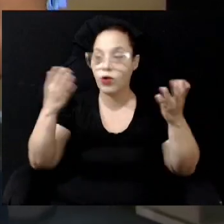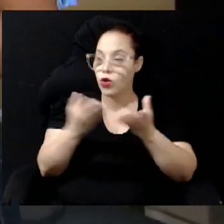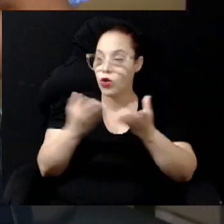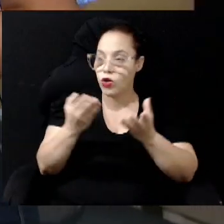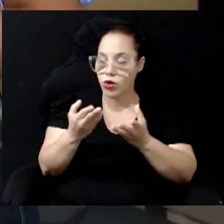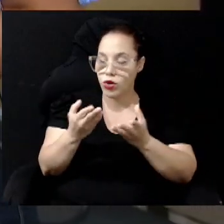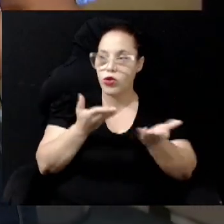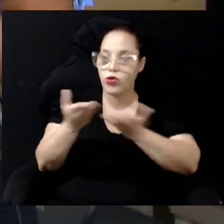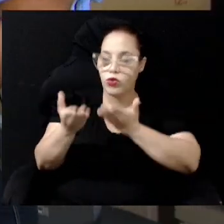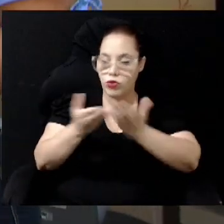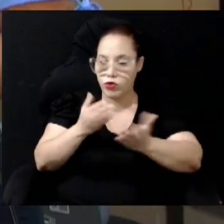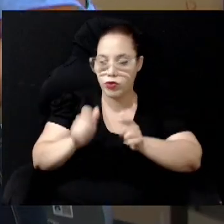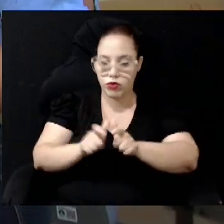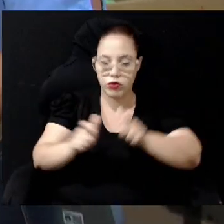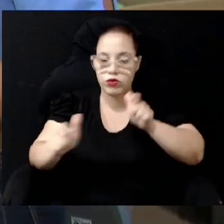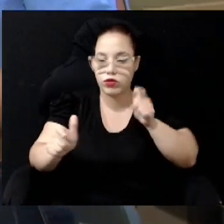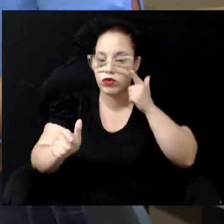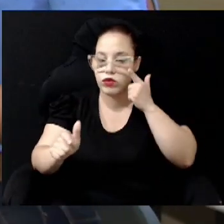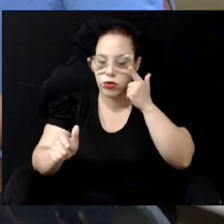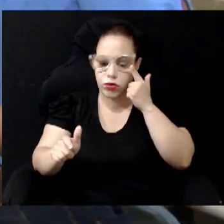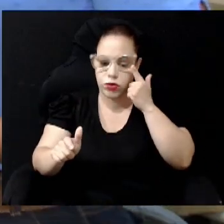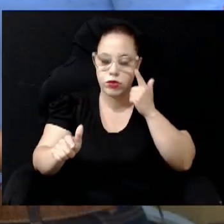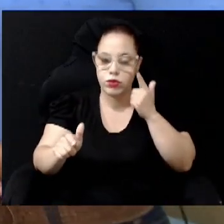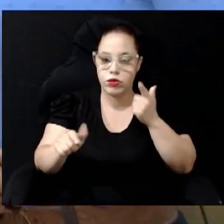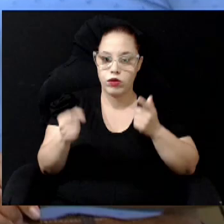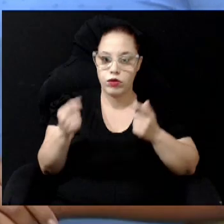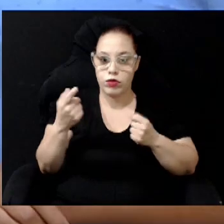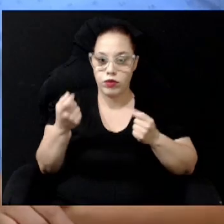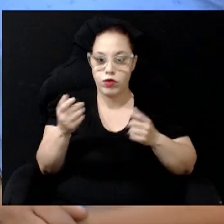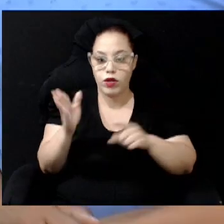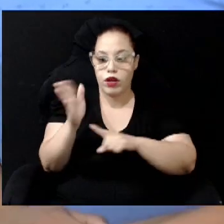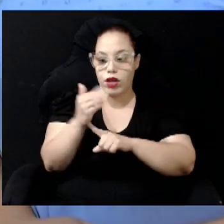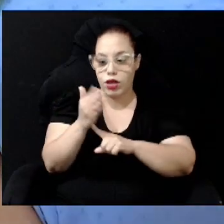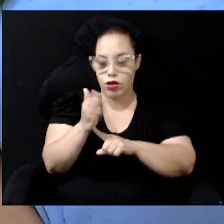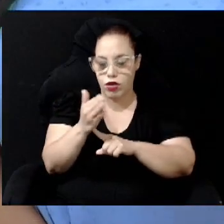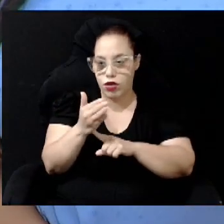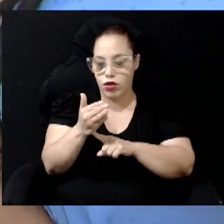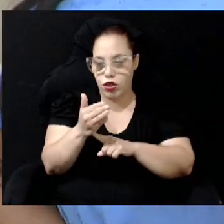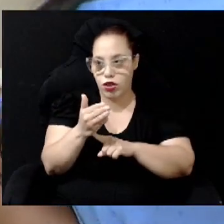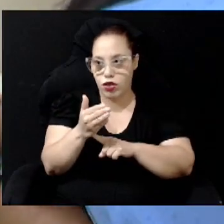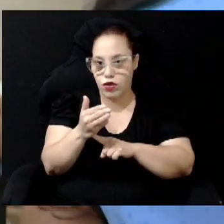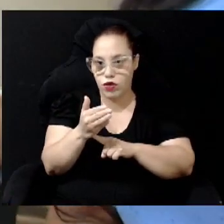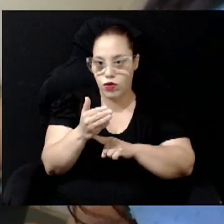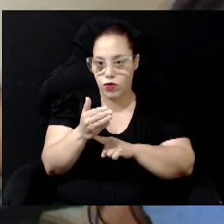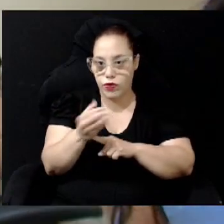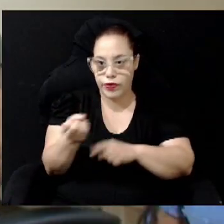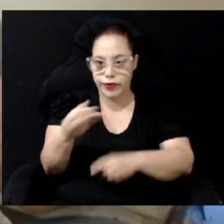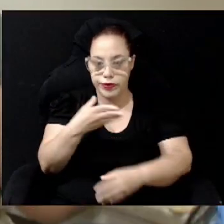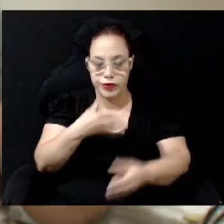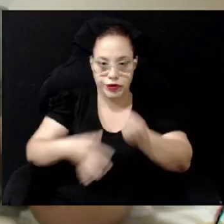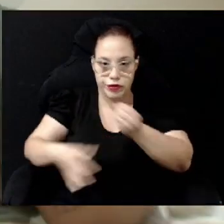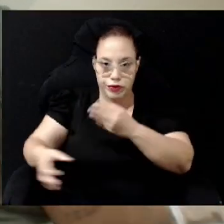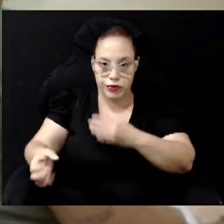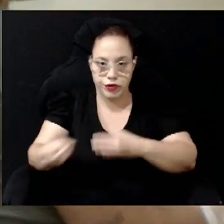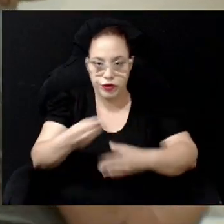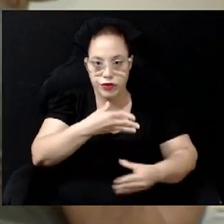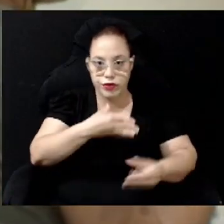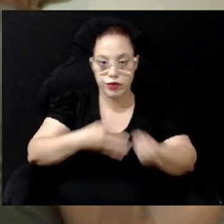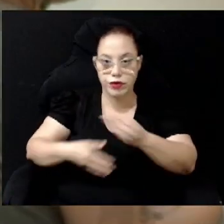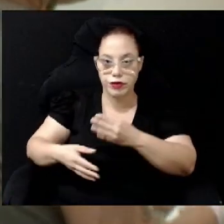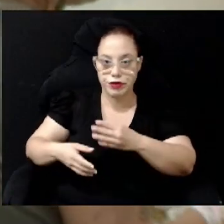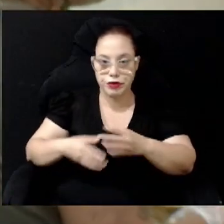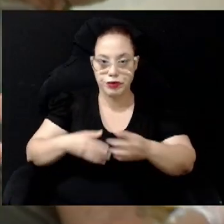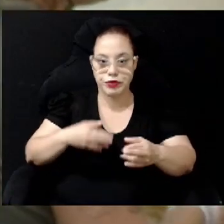é maior, porque você tem a questão da tecnologia, então pode ser que abra novos campos de relação com